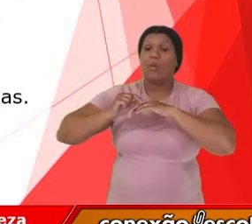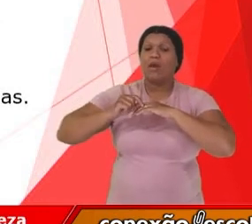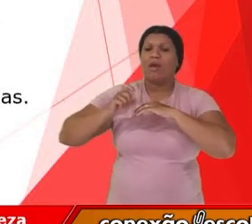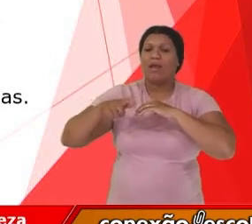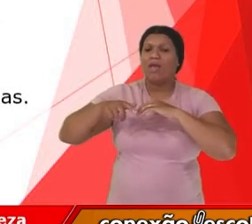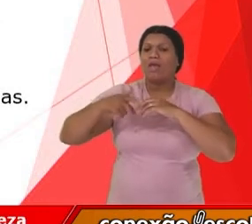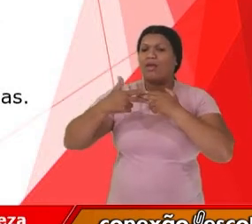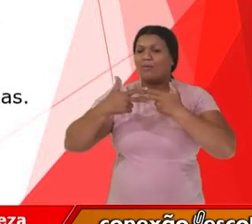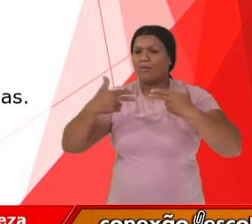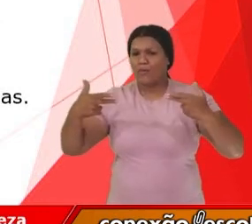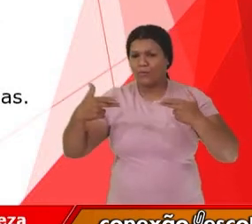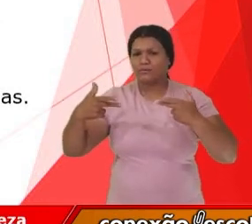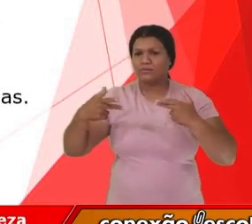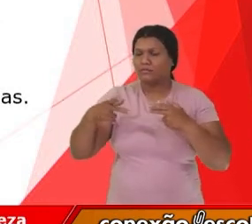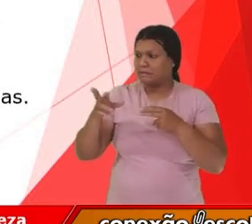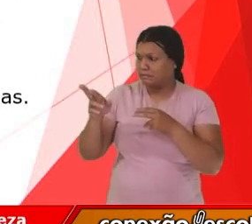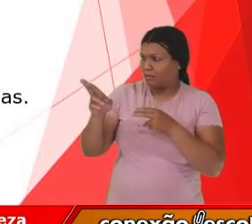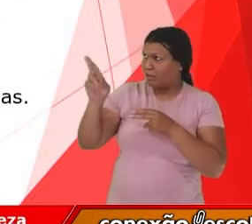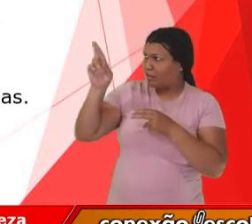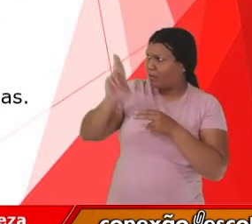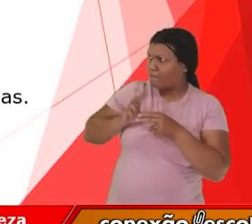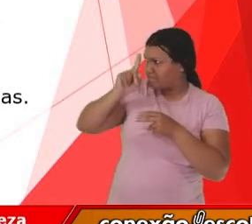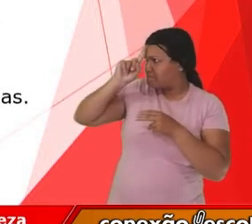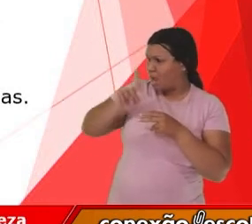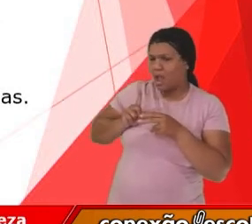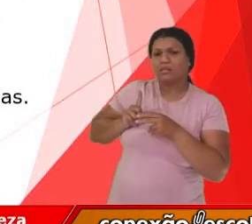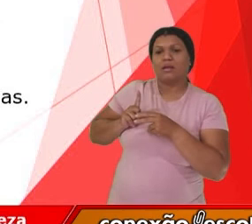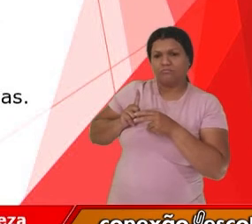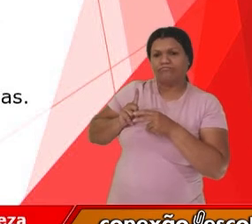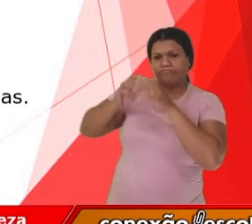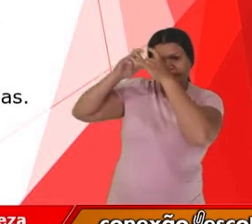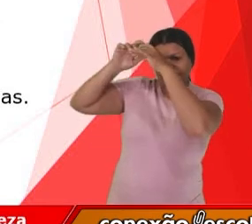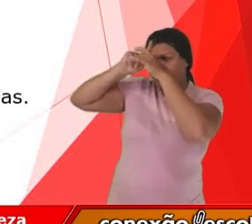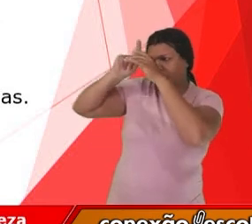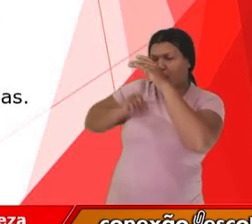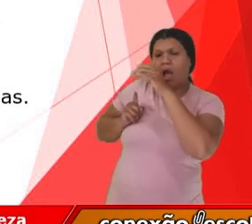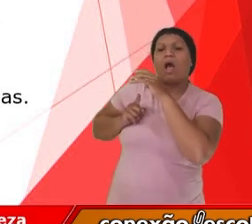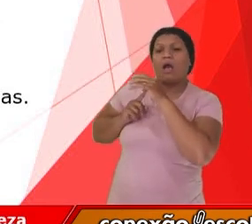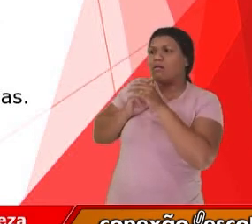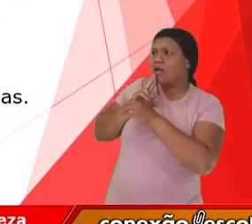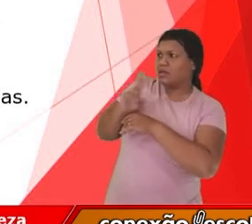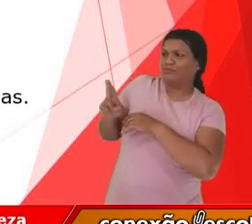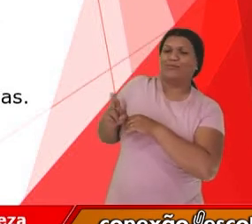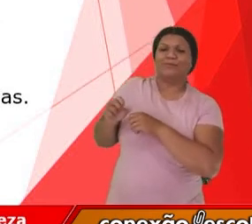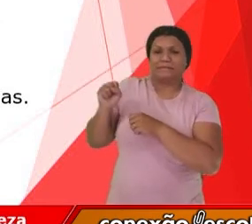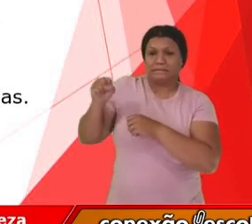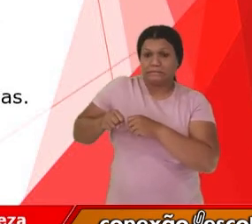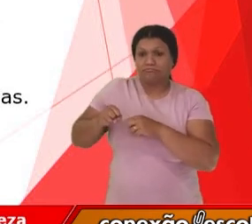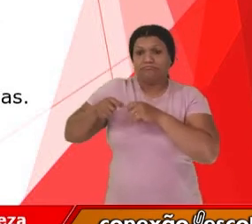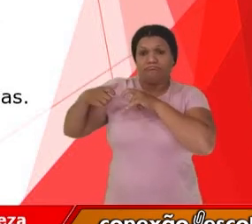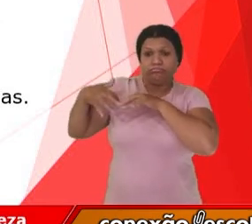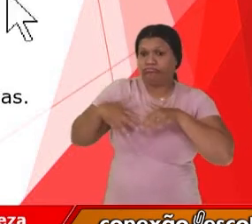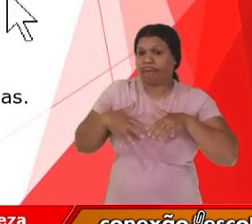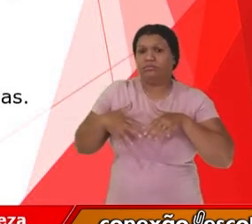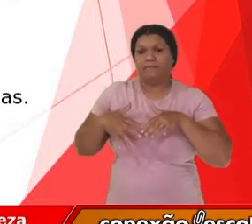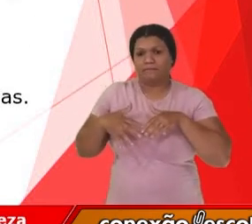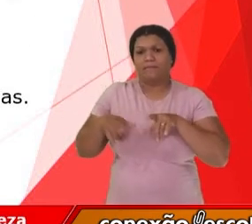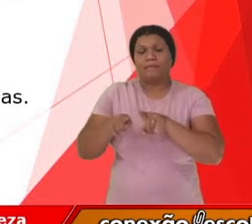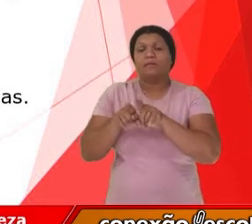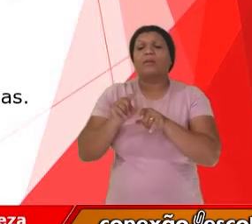que vão responder aos estímulos. A medula também vai ser responsável pelas respostas rápidas